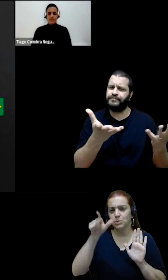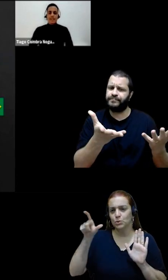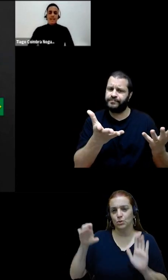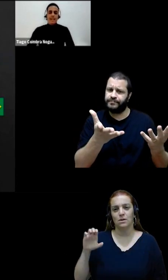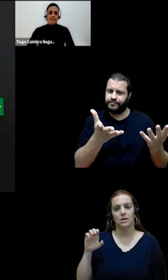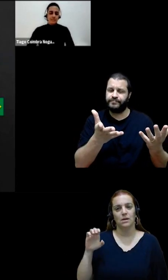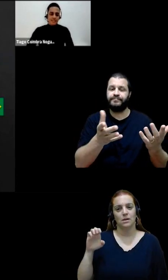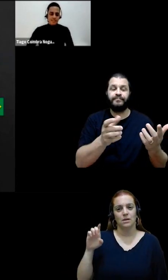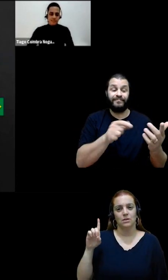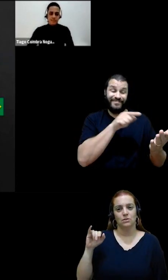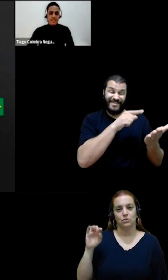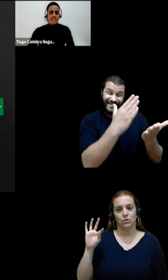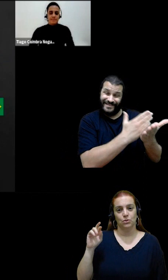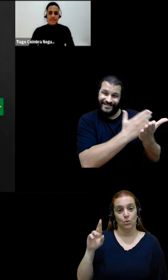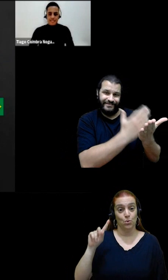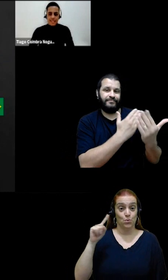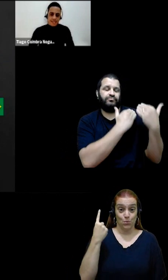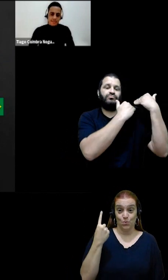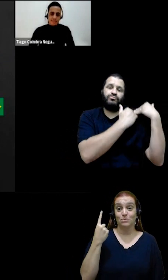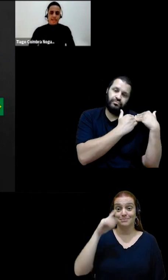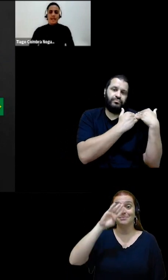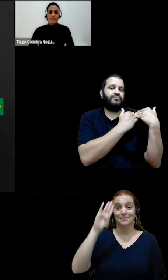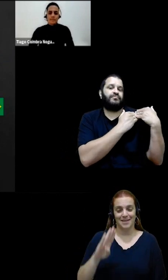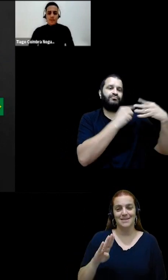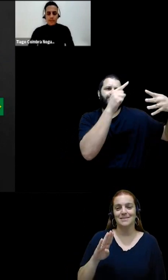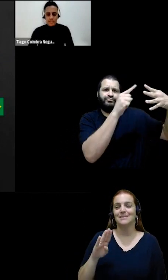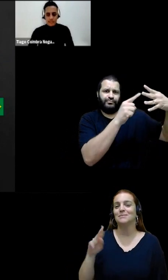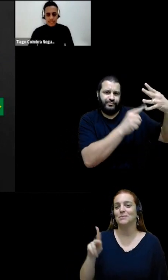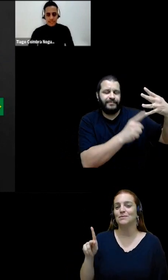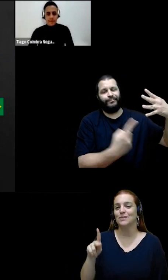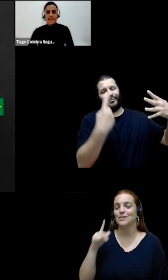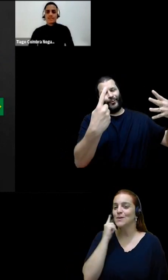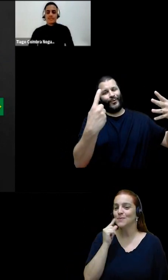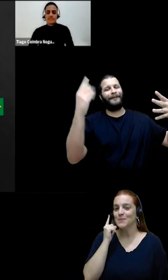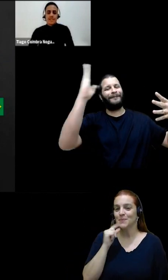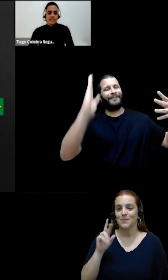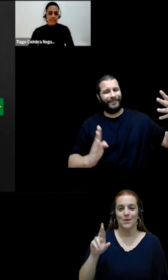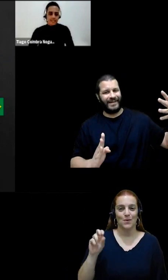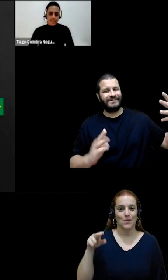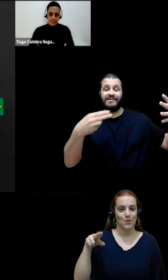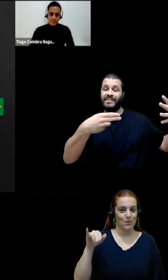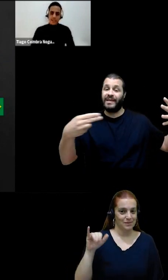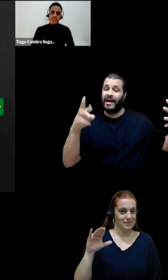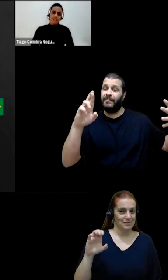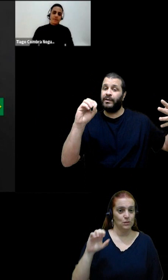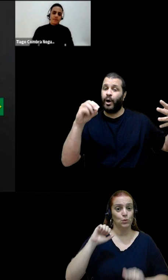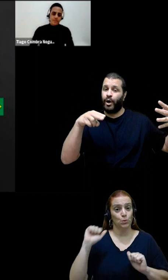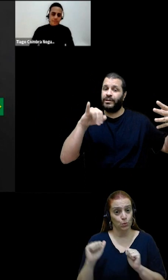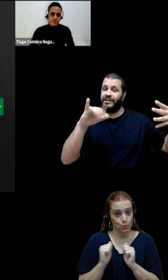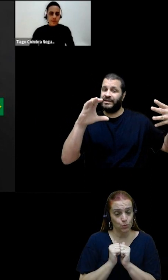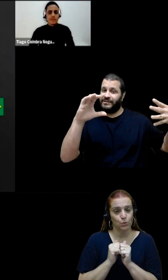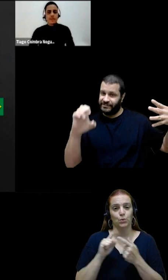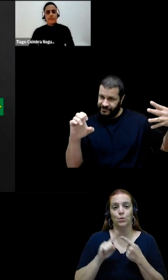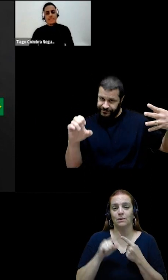editores, inclusive um deles brasileiro, a professora Ronice Mirle de Quadros. Então, ela se une, então, ao